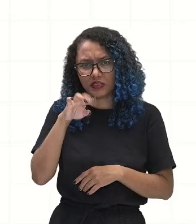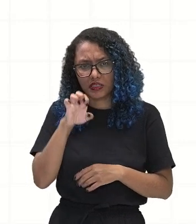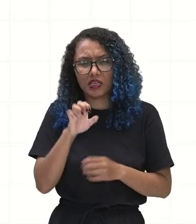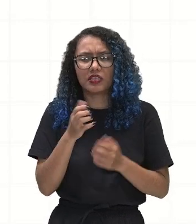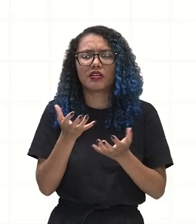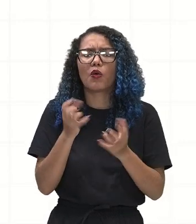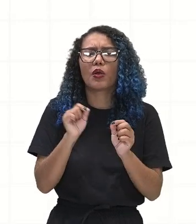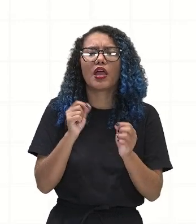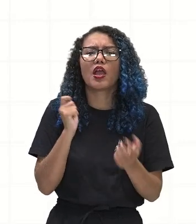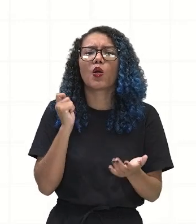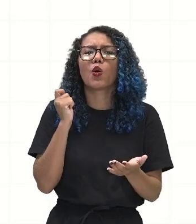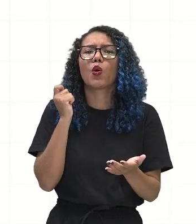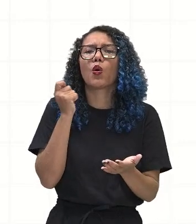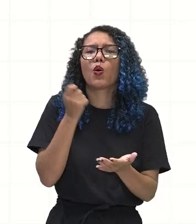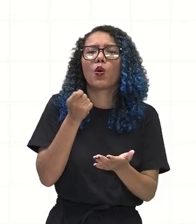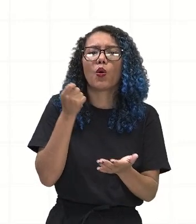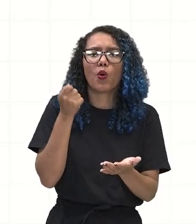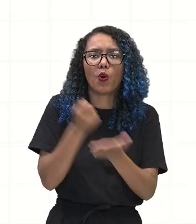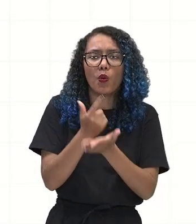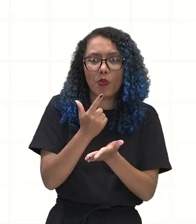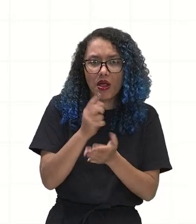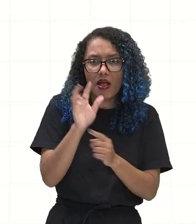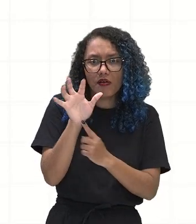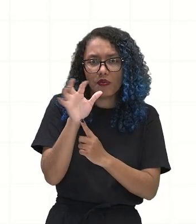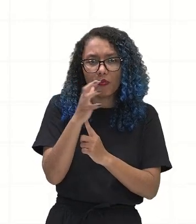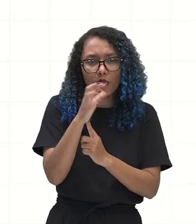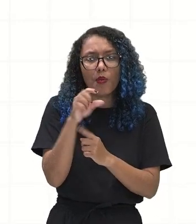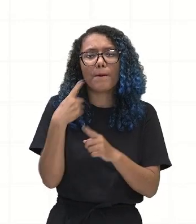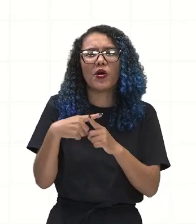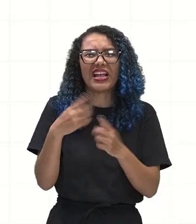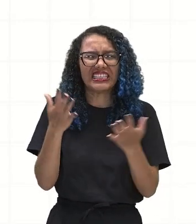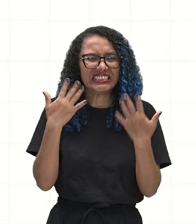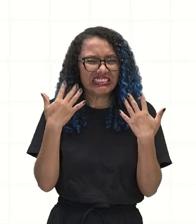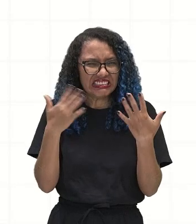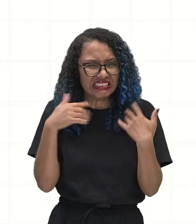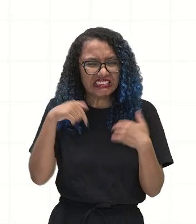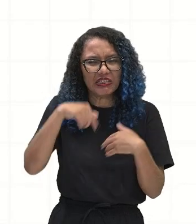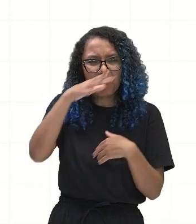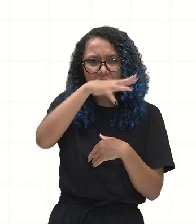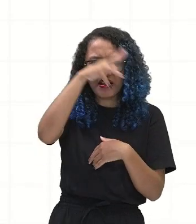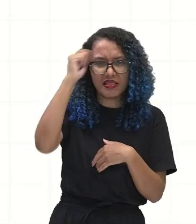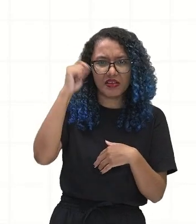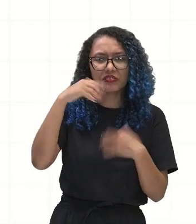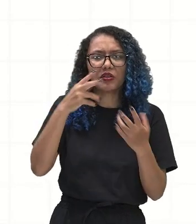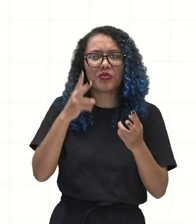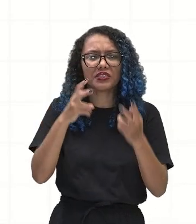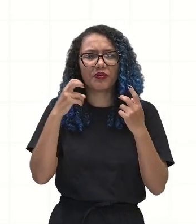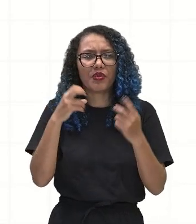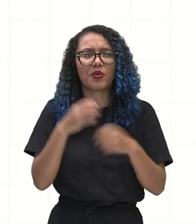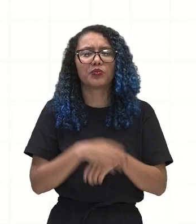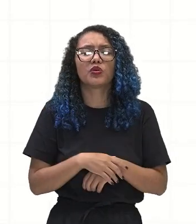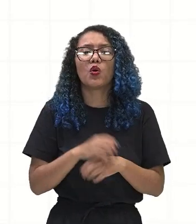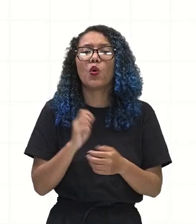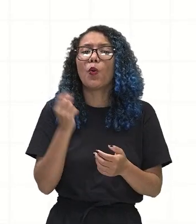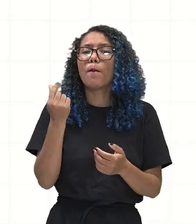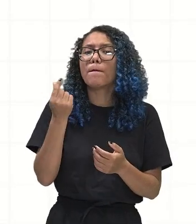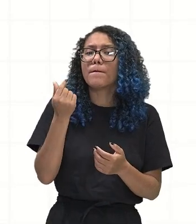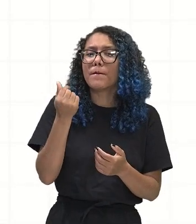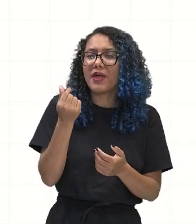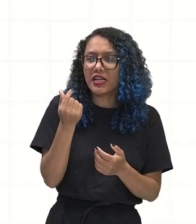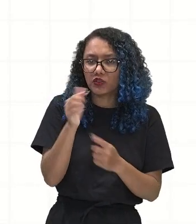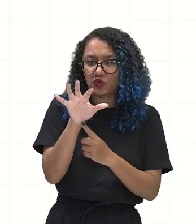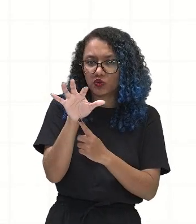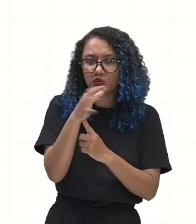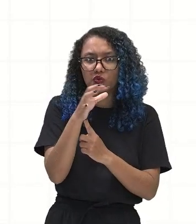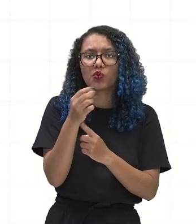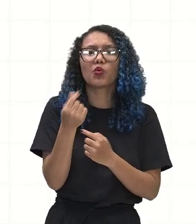temperaturas subiram drasticamente. Verificou na loja que o produto originalmente custa